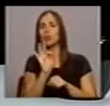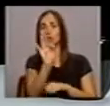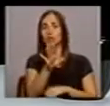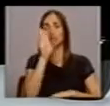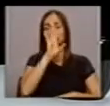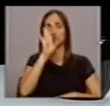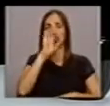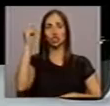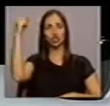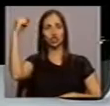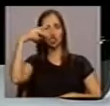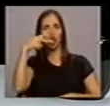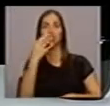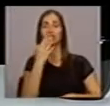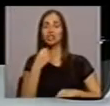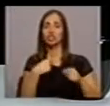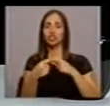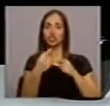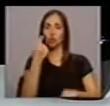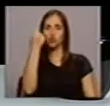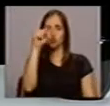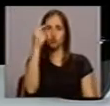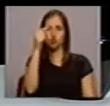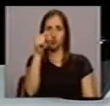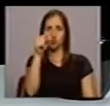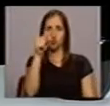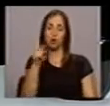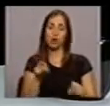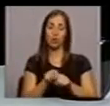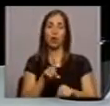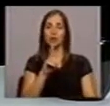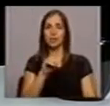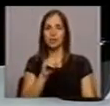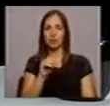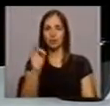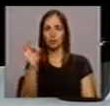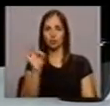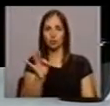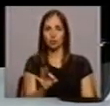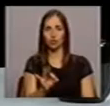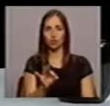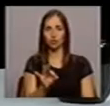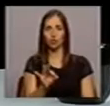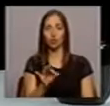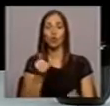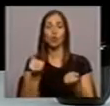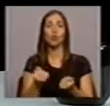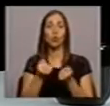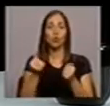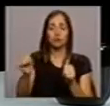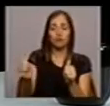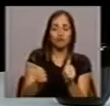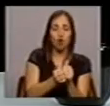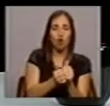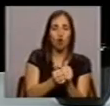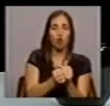Sol uma estrela isolada e, portanto, cai naqueles 60% que não conseguiu agarrar o seu gêmeo, onde é